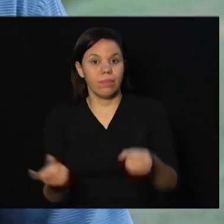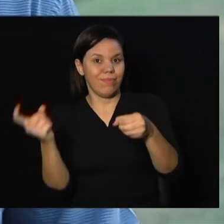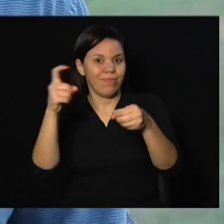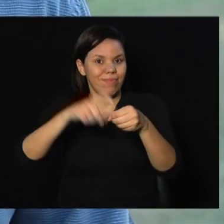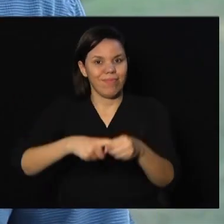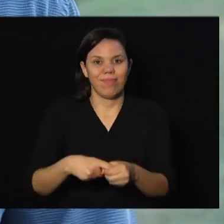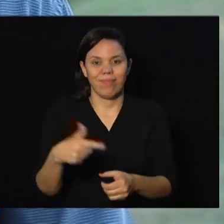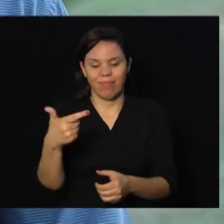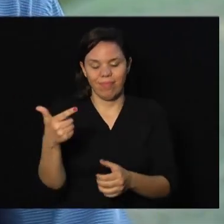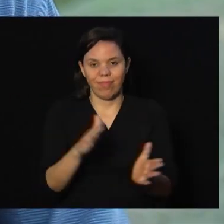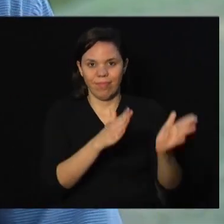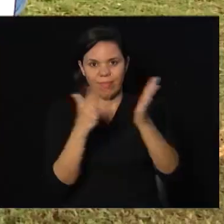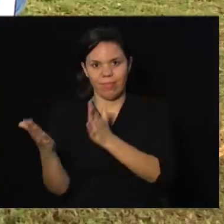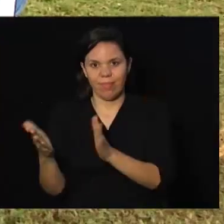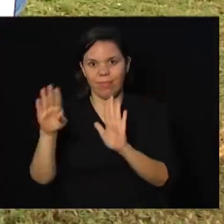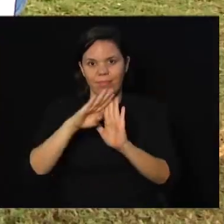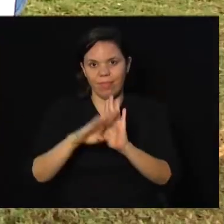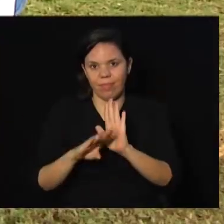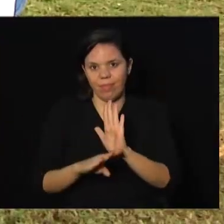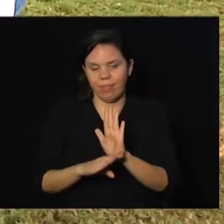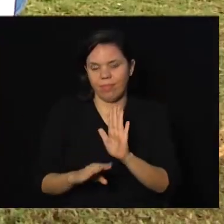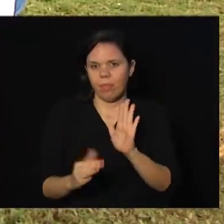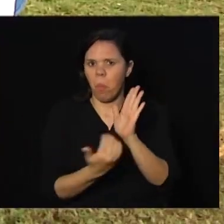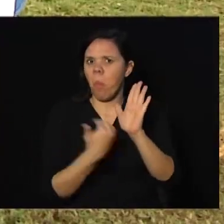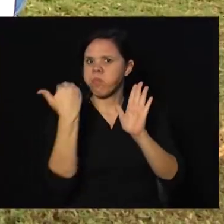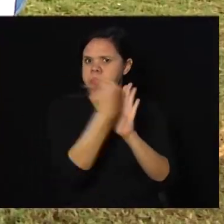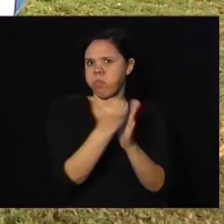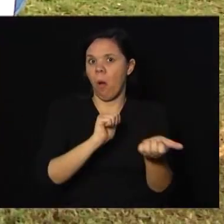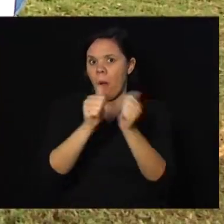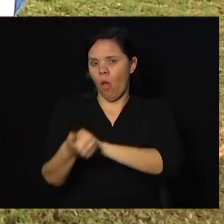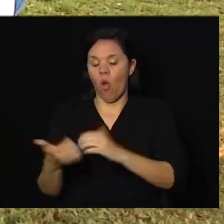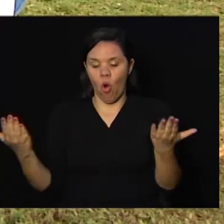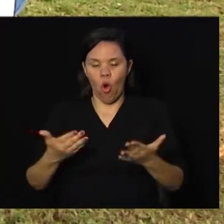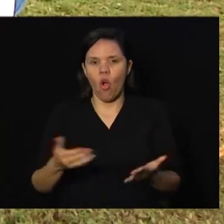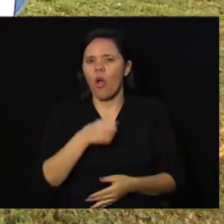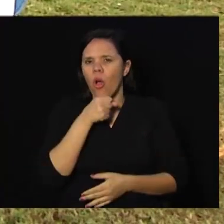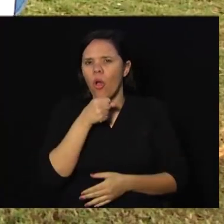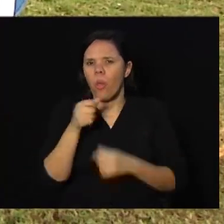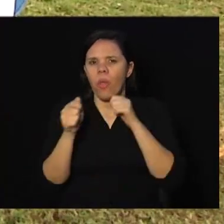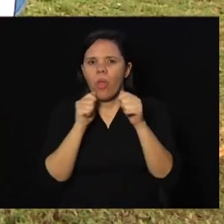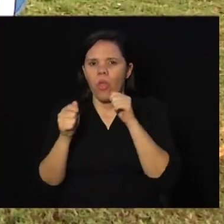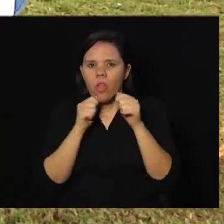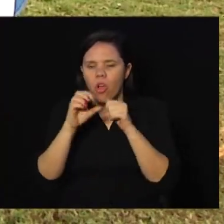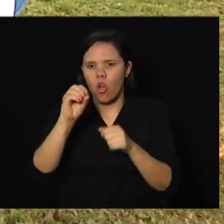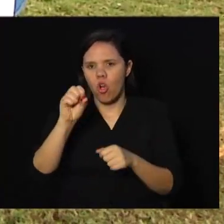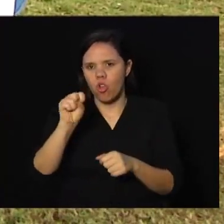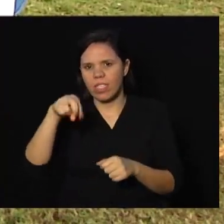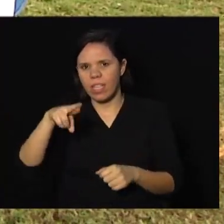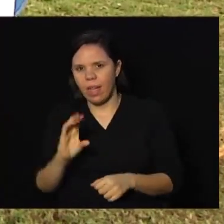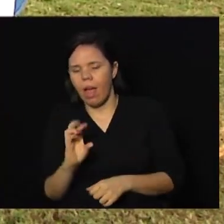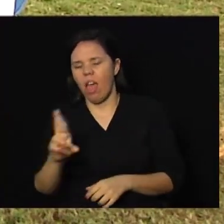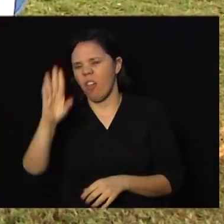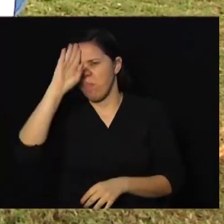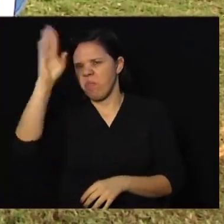Voltamos com o segundo bloco do programa Mais Esportes. Hoje eu estou entrevistando o Oscar Bernardi, ídolo da Ponte Preta, do São